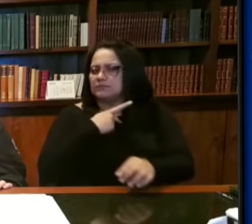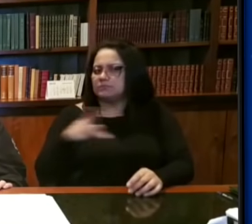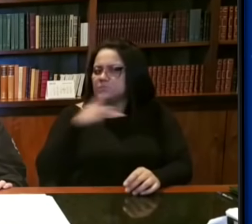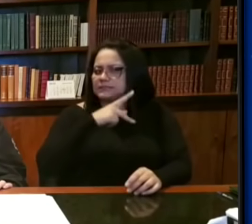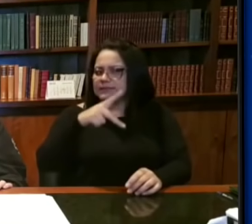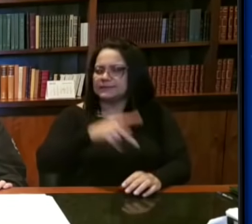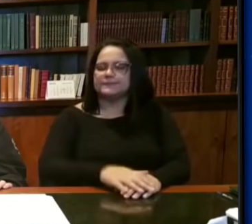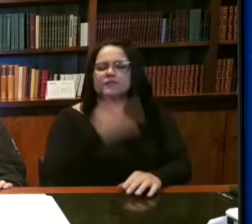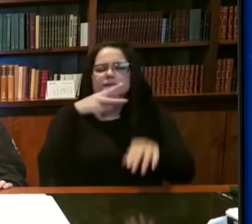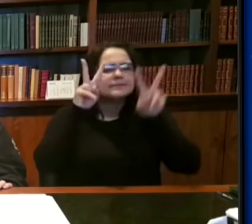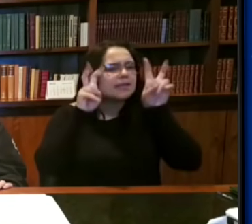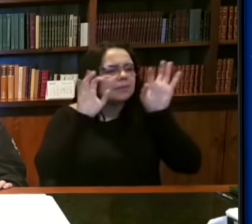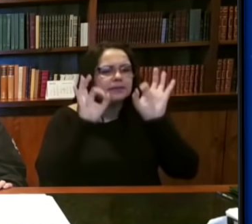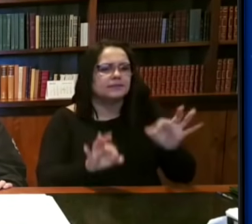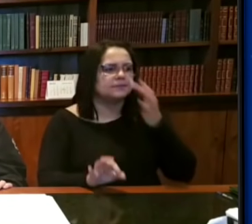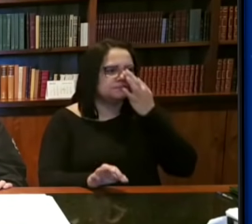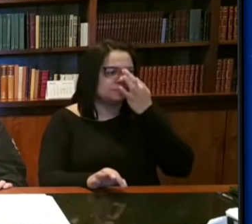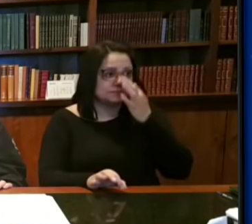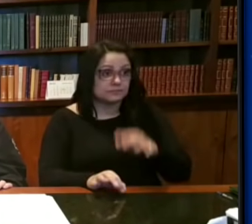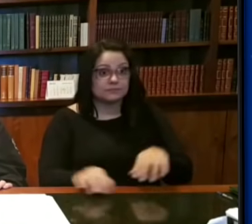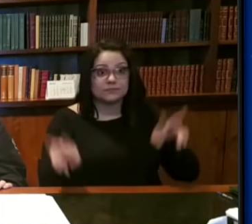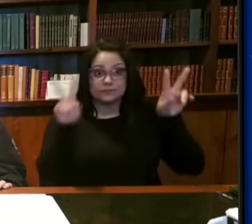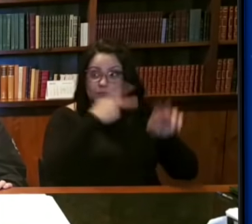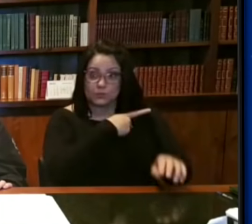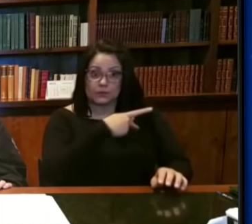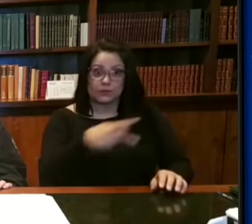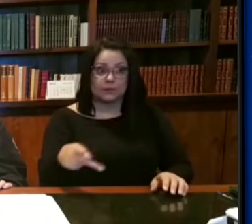falando sobre exatamente com o presidente. O presidente